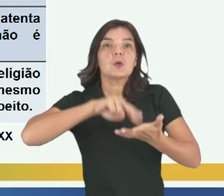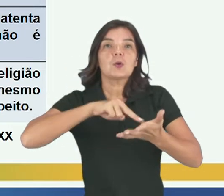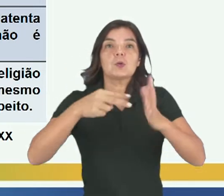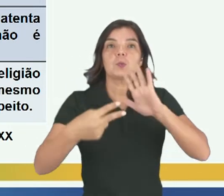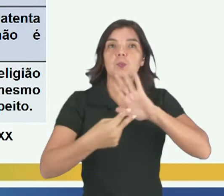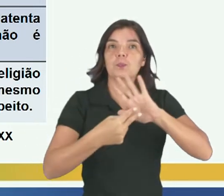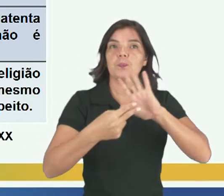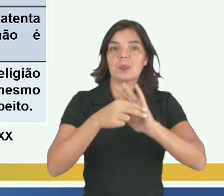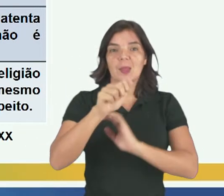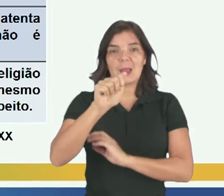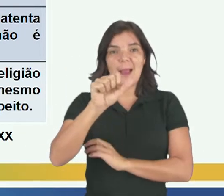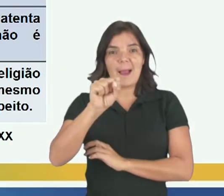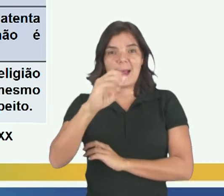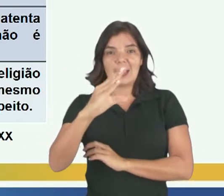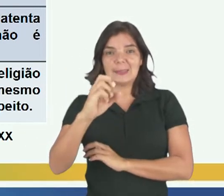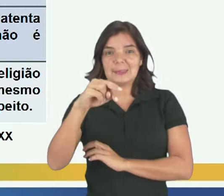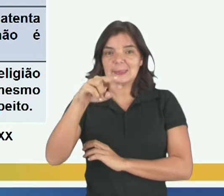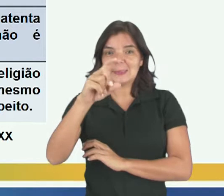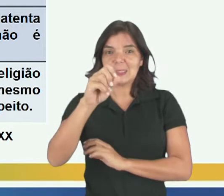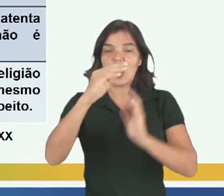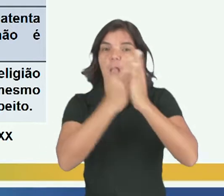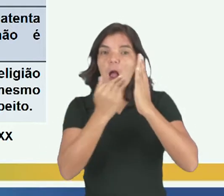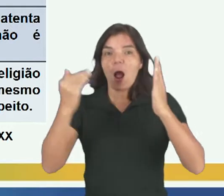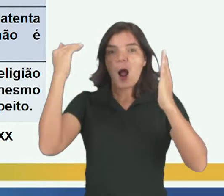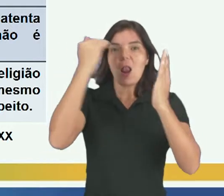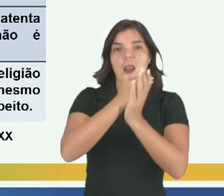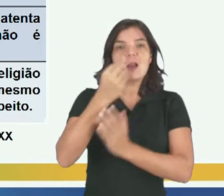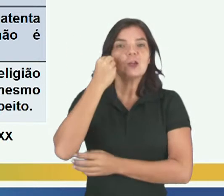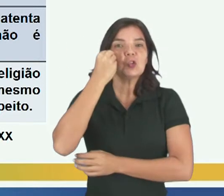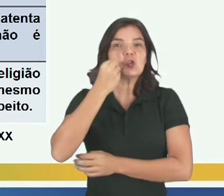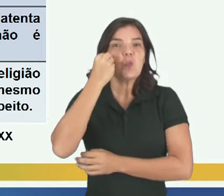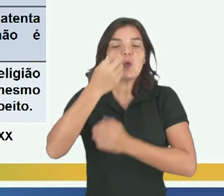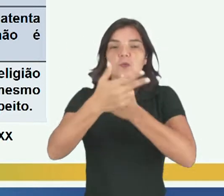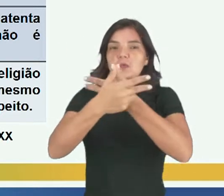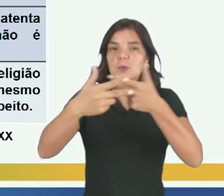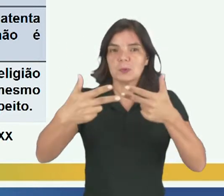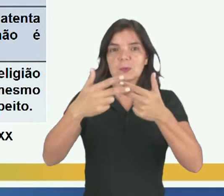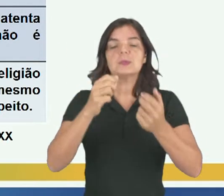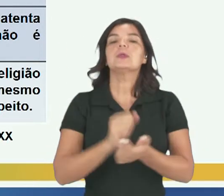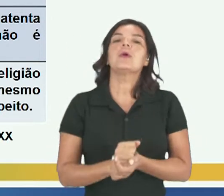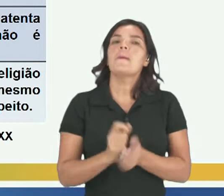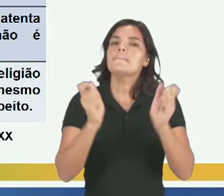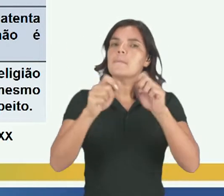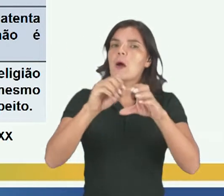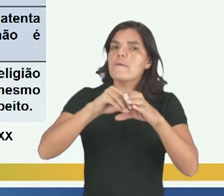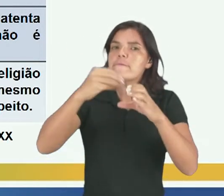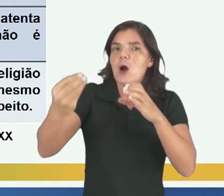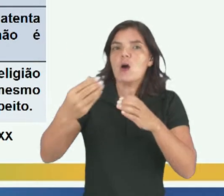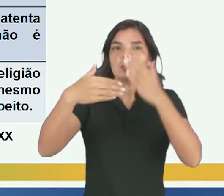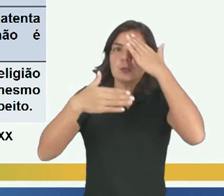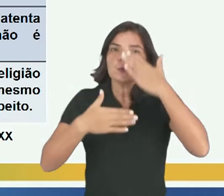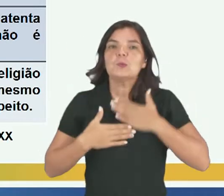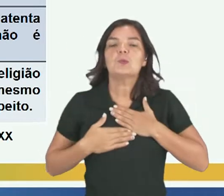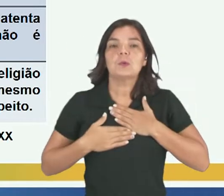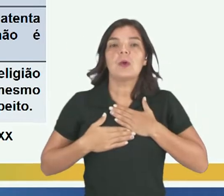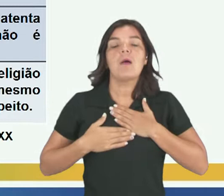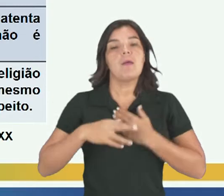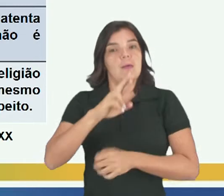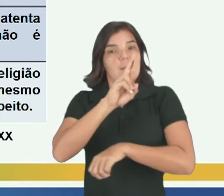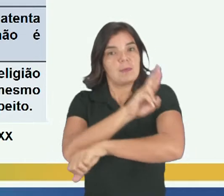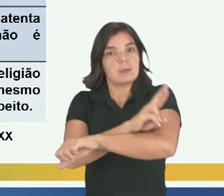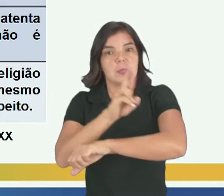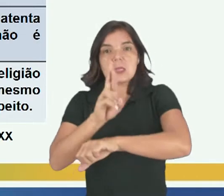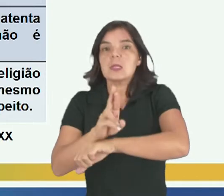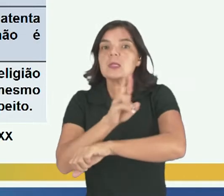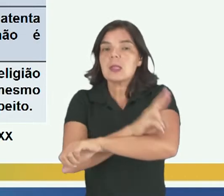significa ascender ou ir além do sentido da experiência de um objeto para fora de si. Na religião,